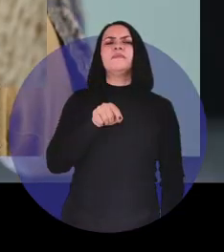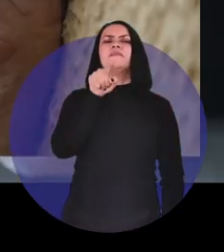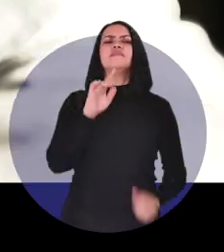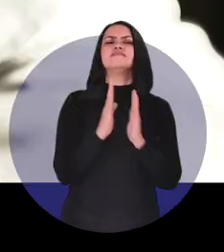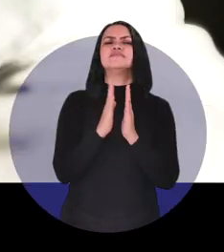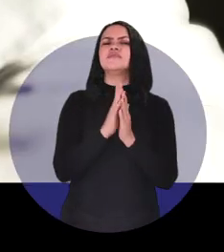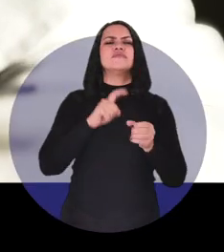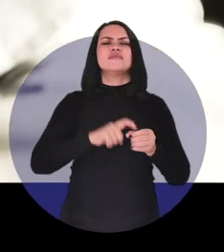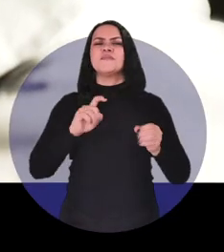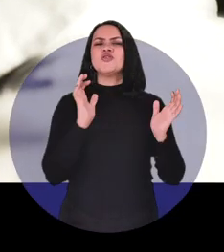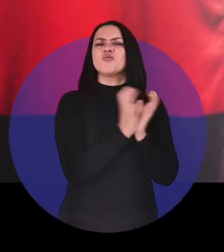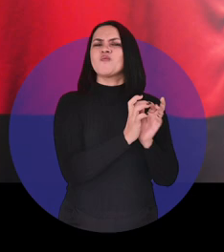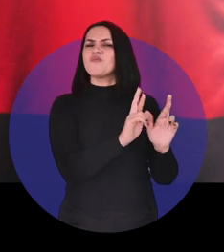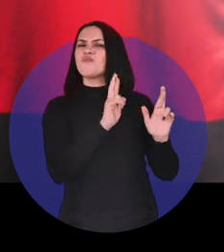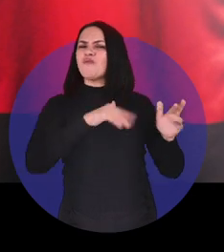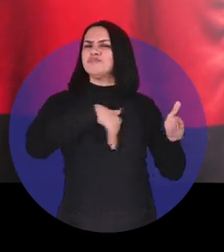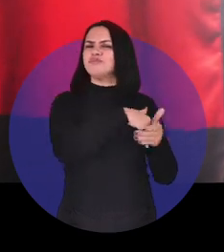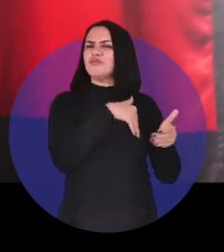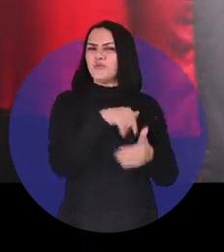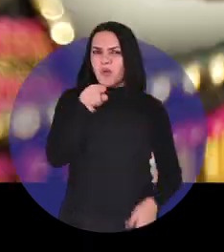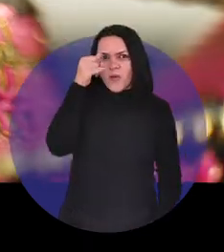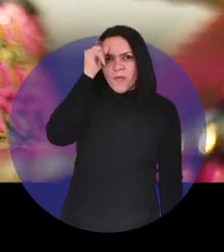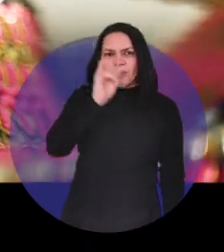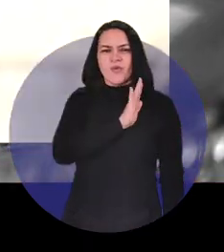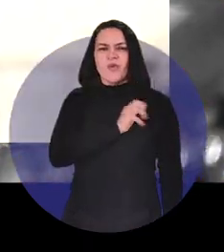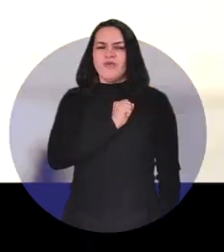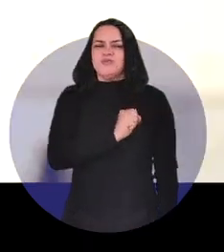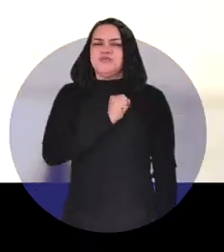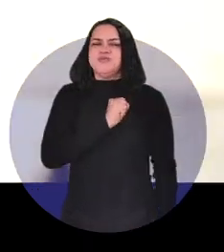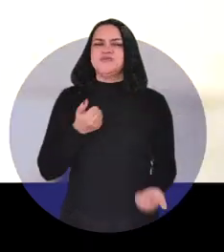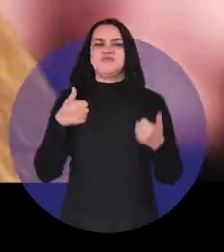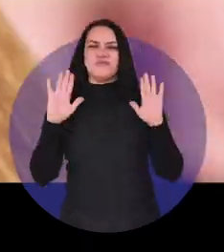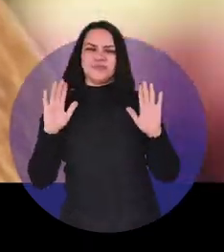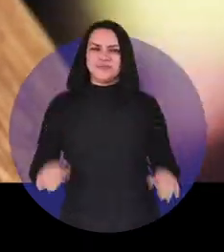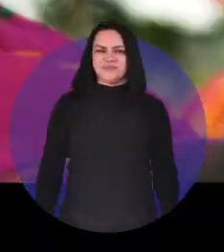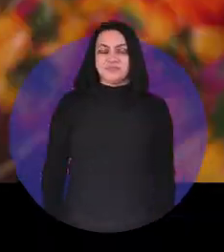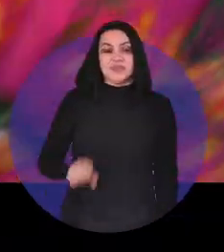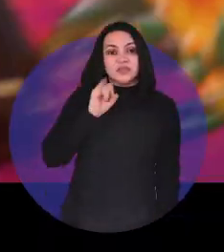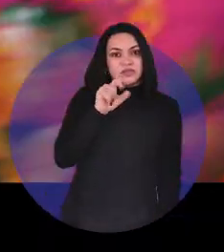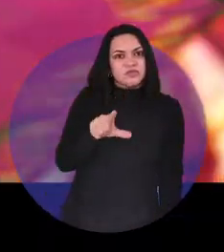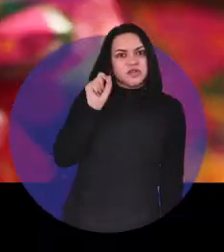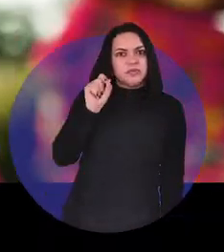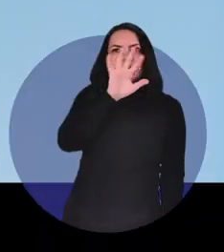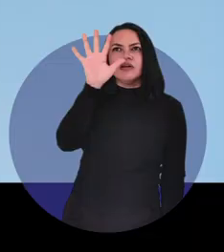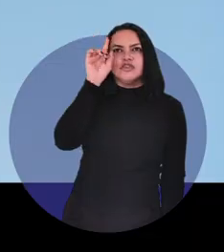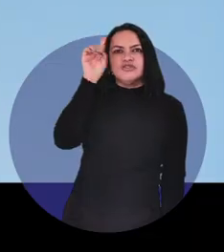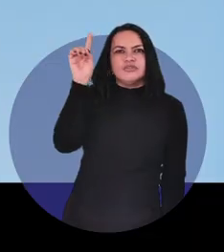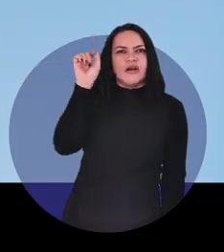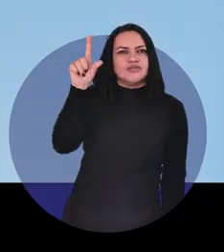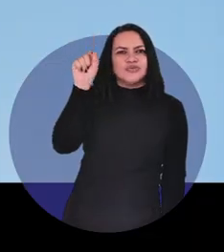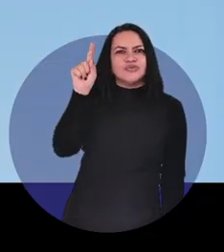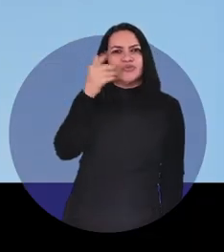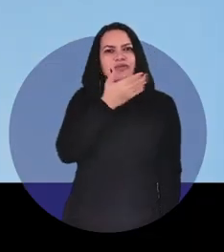você reza, independente de qual time você torce, qual o boi que faz seu coração bater mais forte, se você prefere